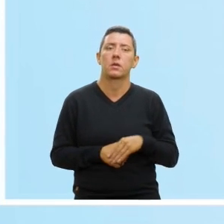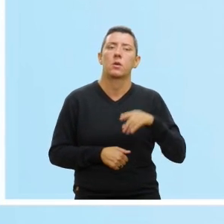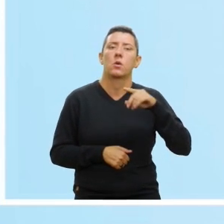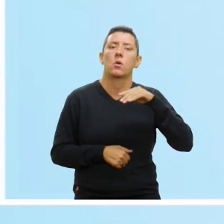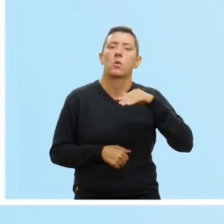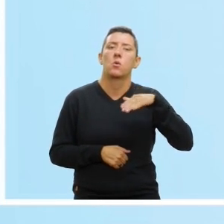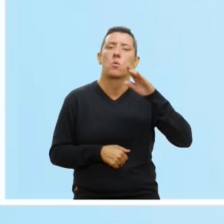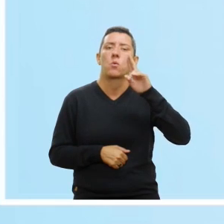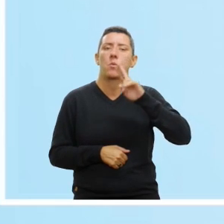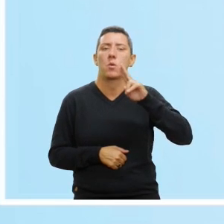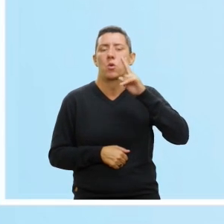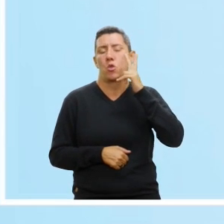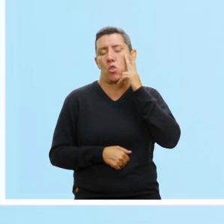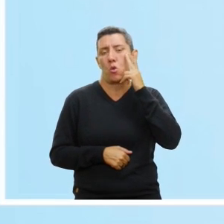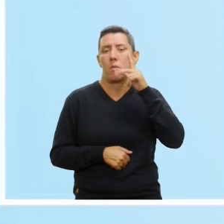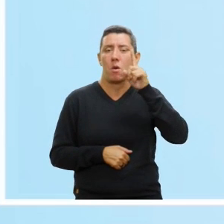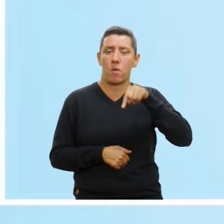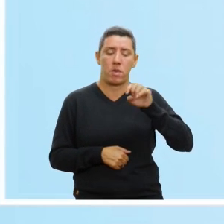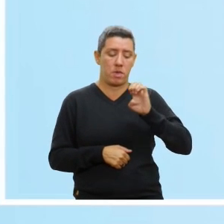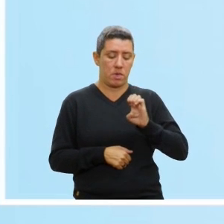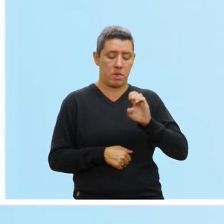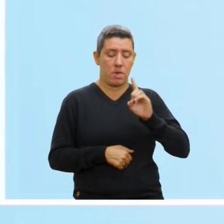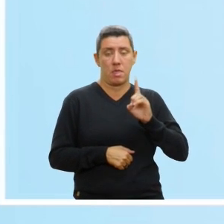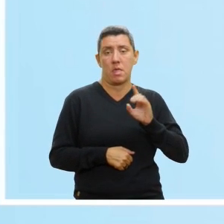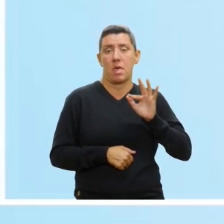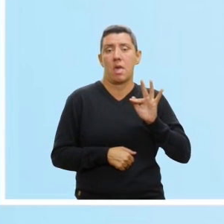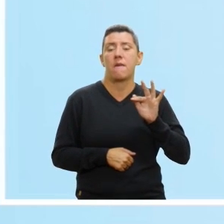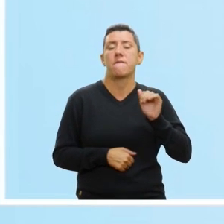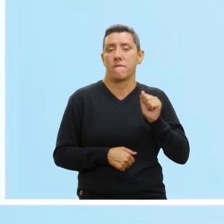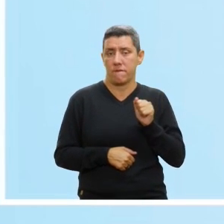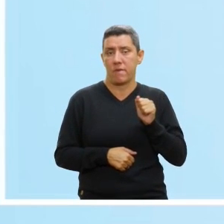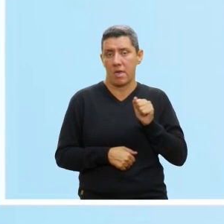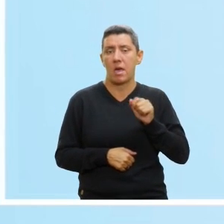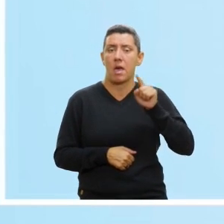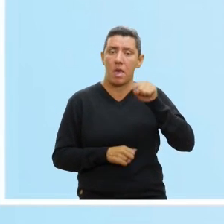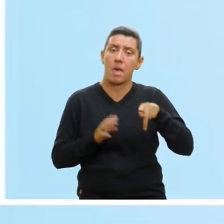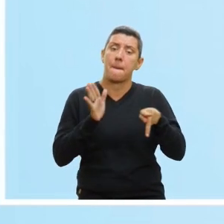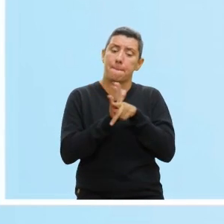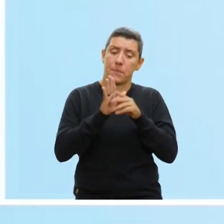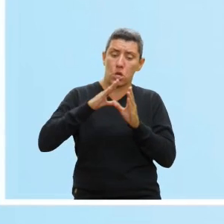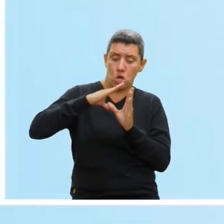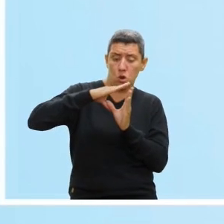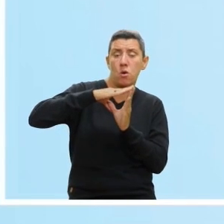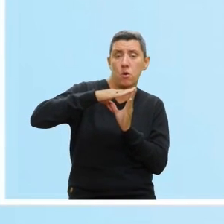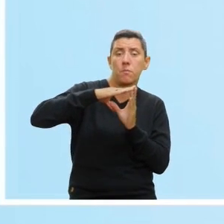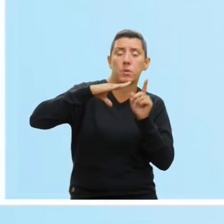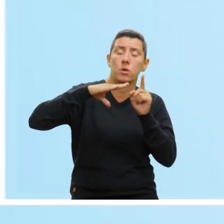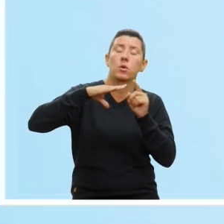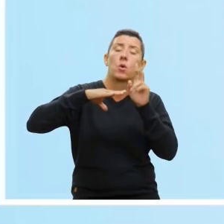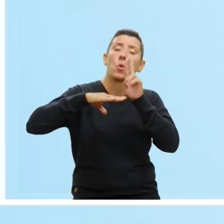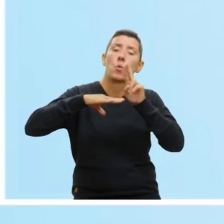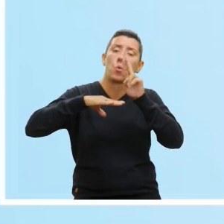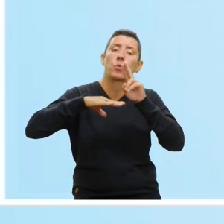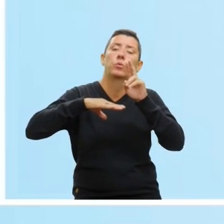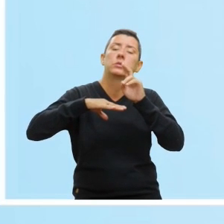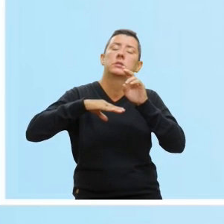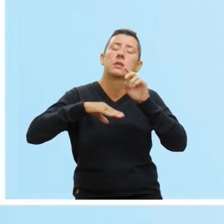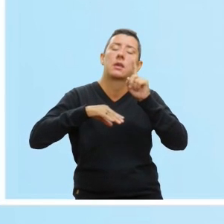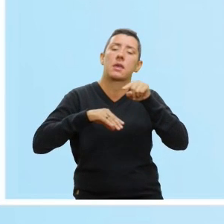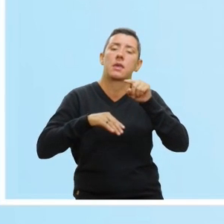o EDFA, tá? O EDFA, ele é um amplificador que ele utiliza